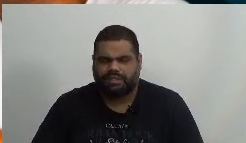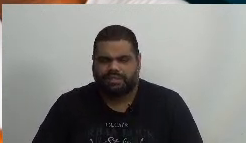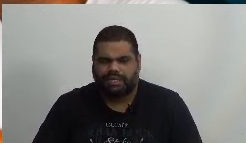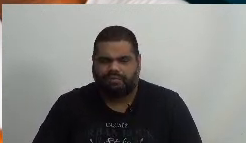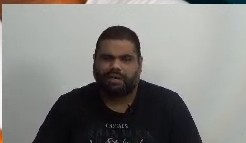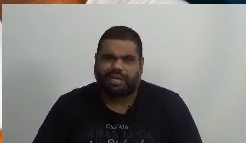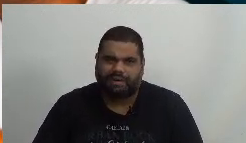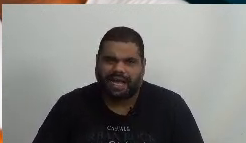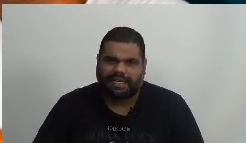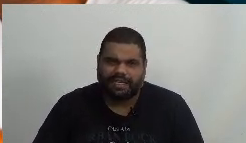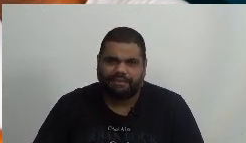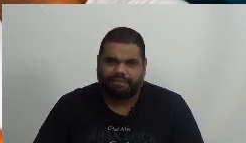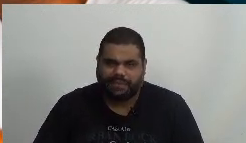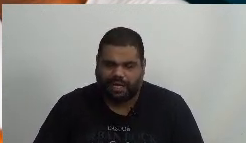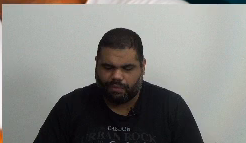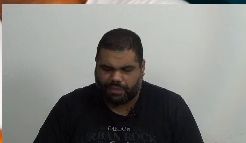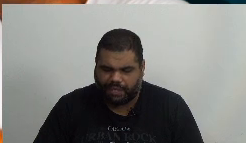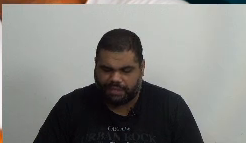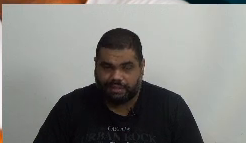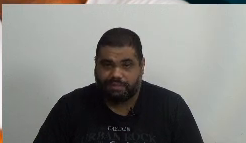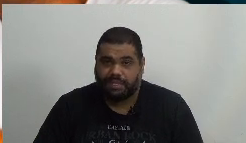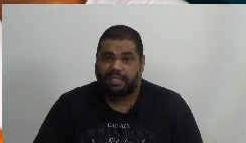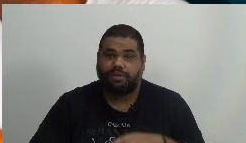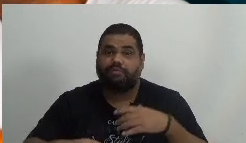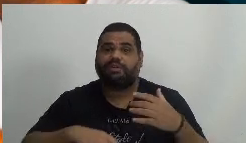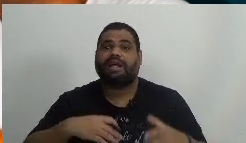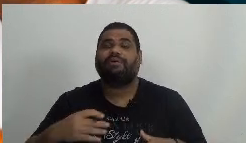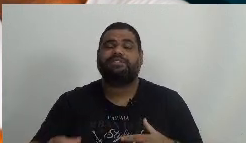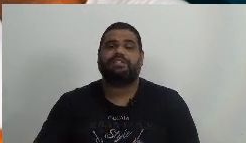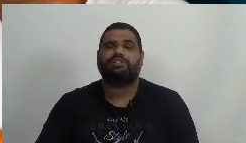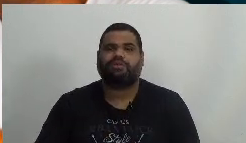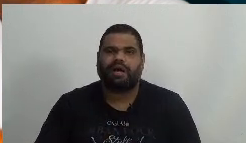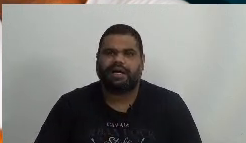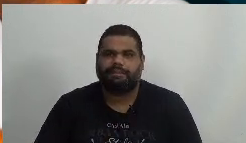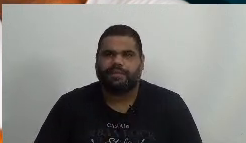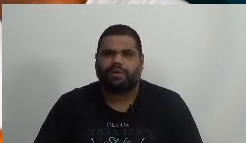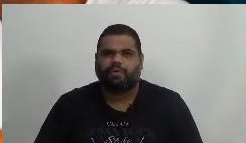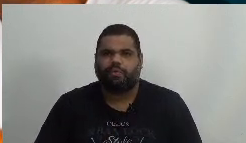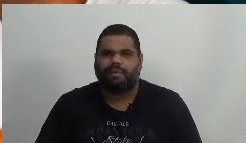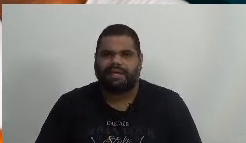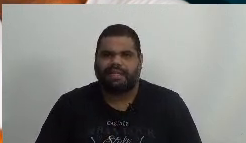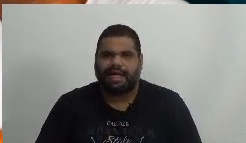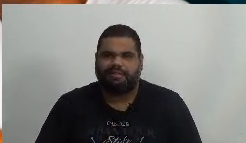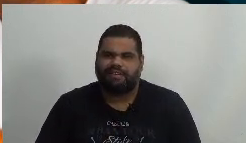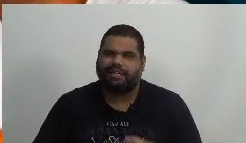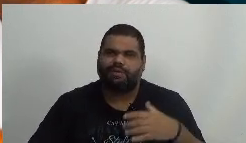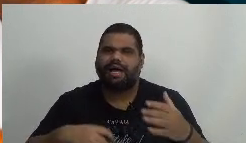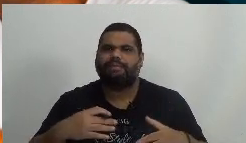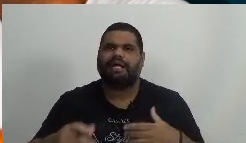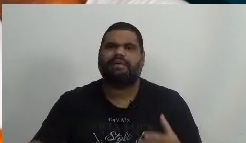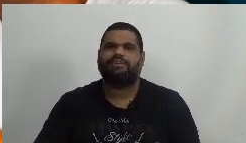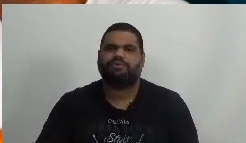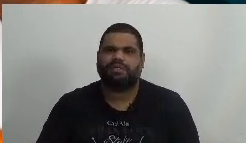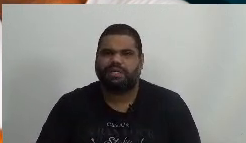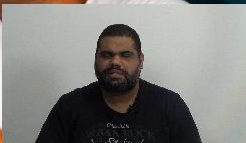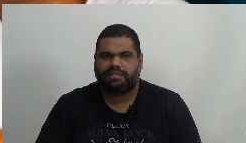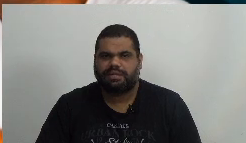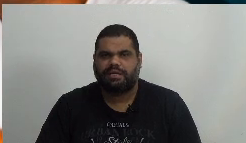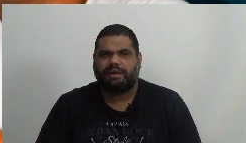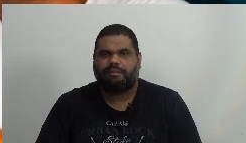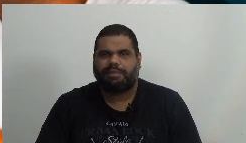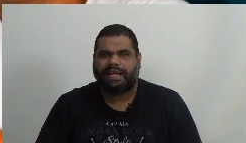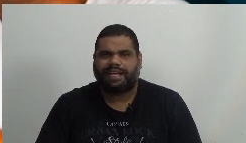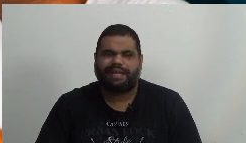ponto. Já vou quebrar aqui, né, o quiz. E no final a gente troca uma ideia. Falando rapidamente do